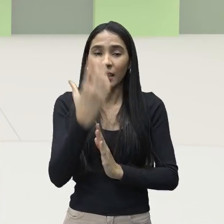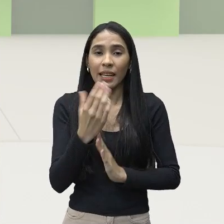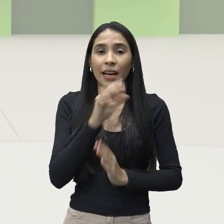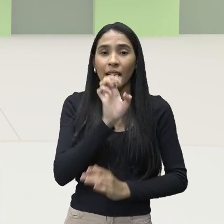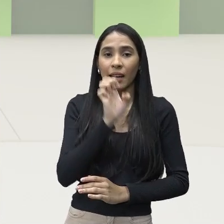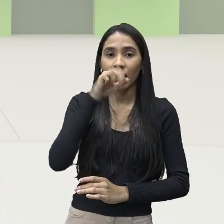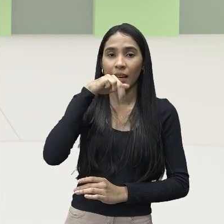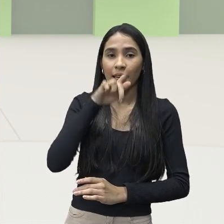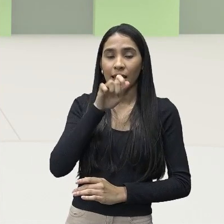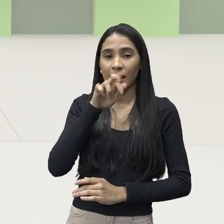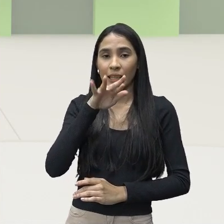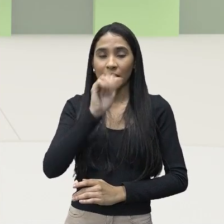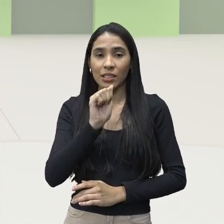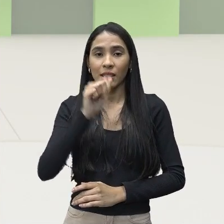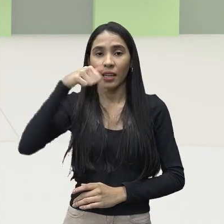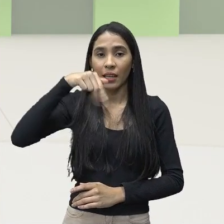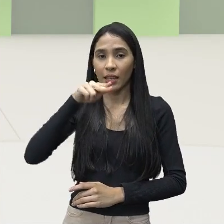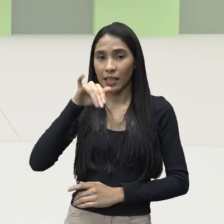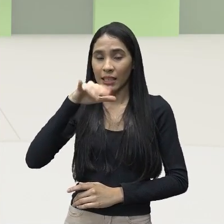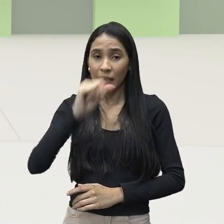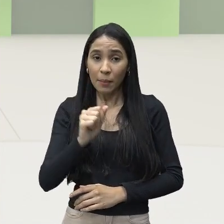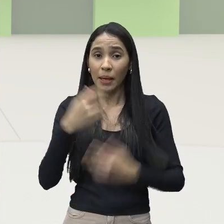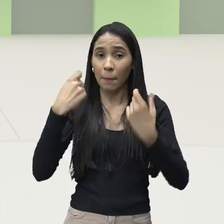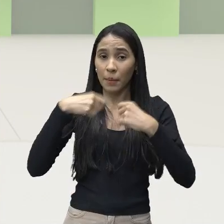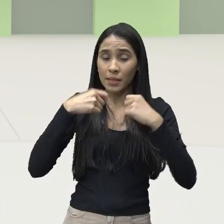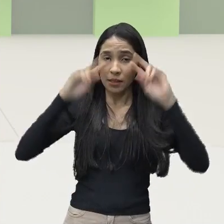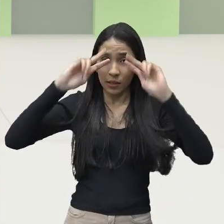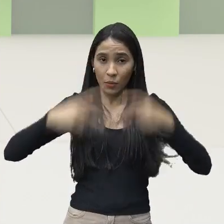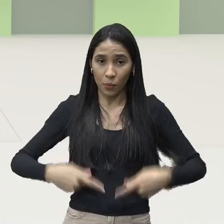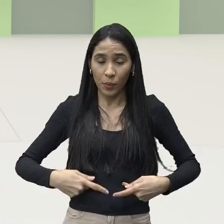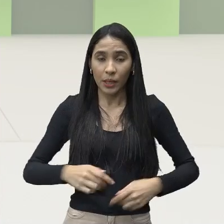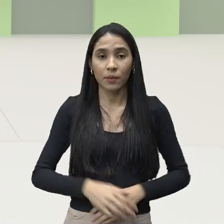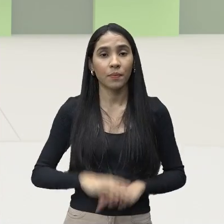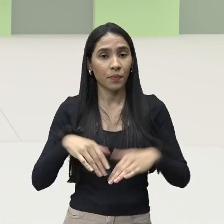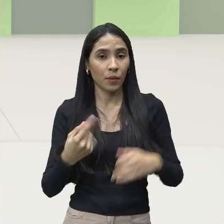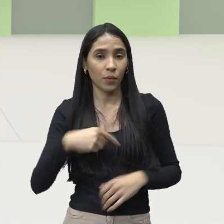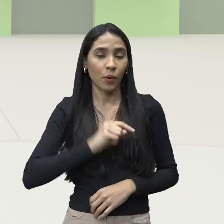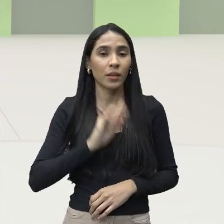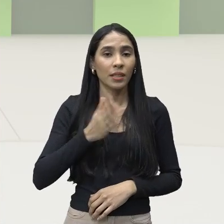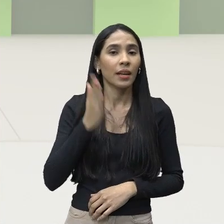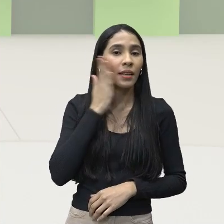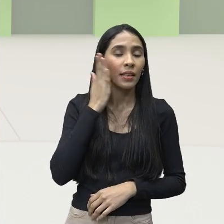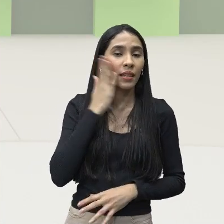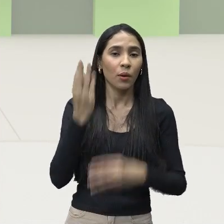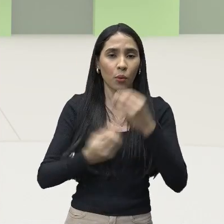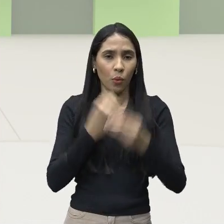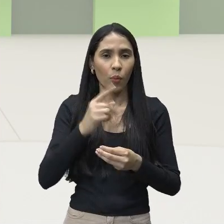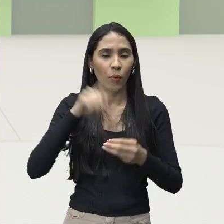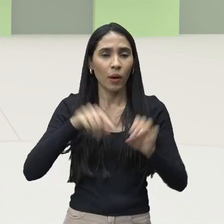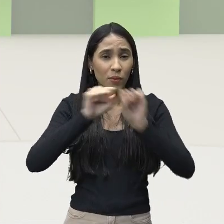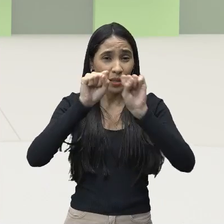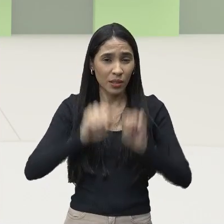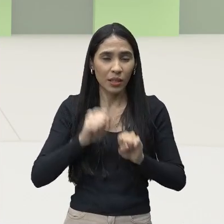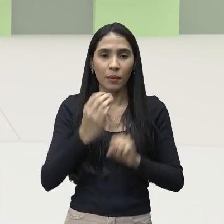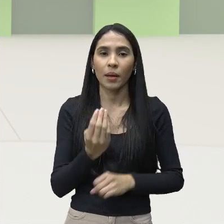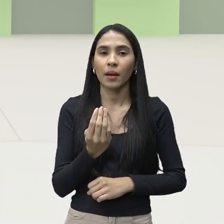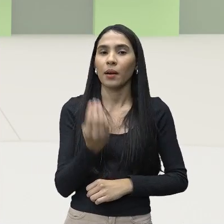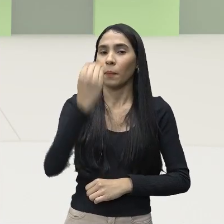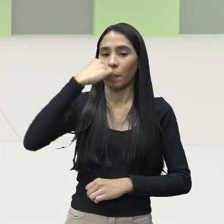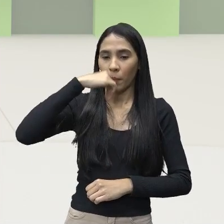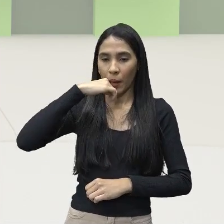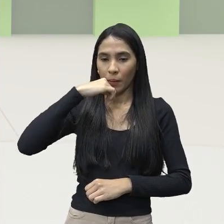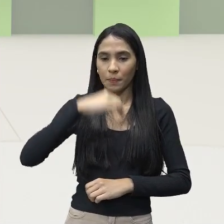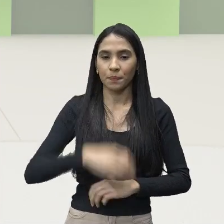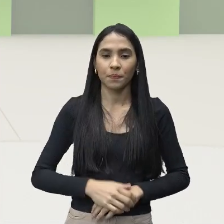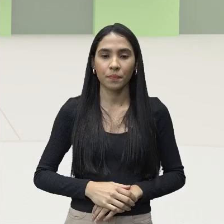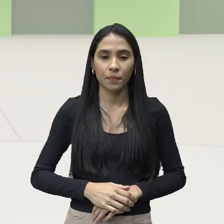corpo necessita para o seu funcionamento, certo? Então a gente já entendeu aí qual é a função do sistema digestório. E a gente vai